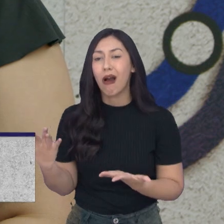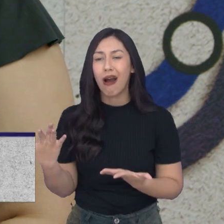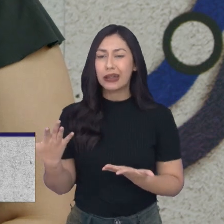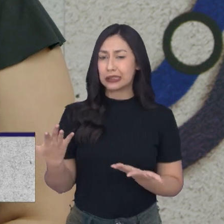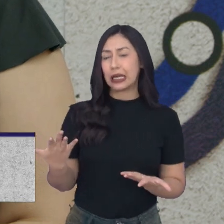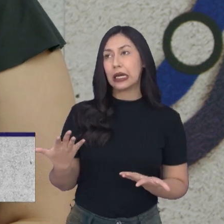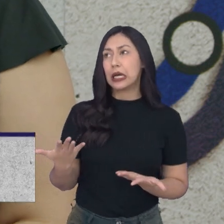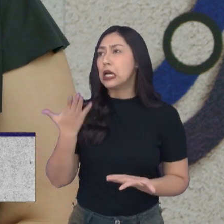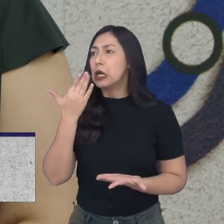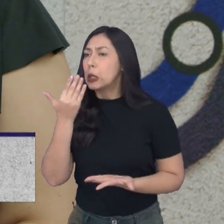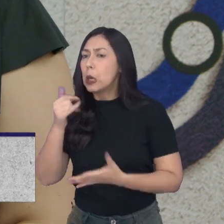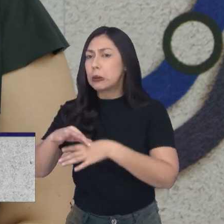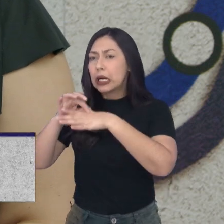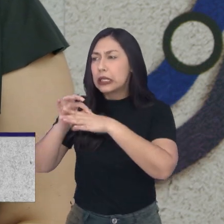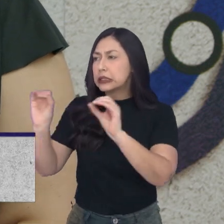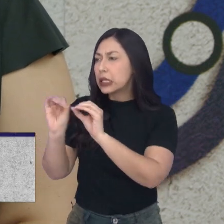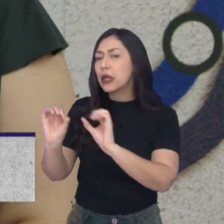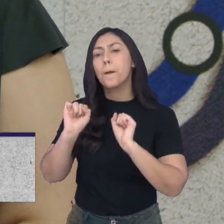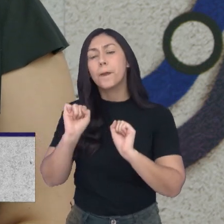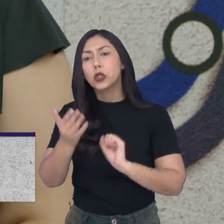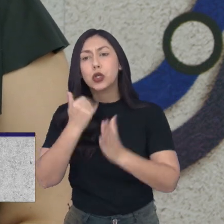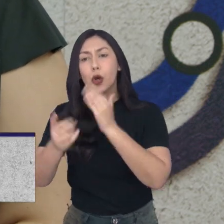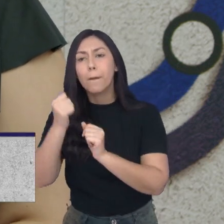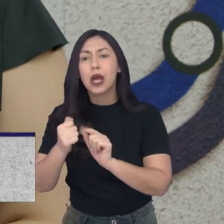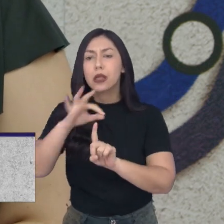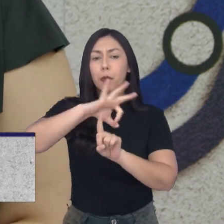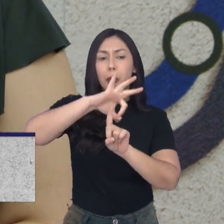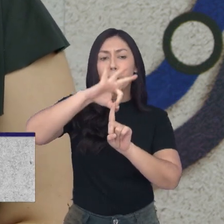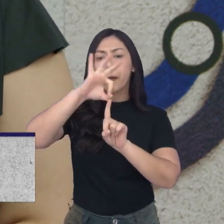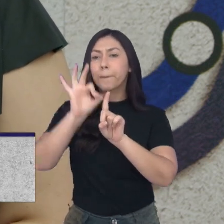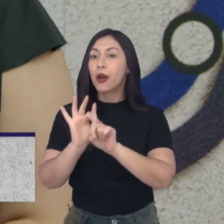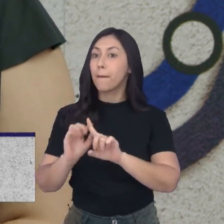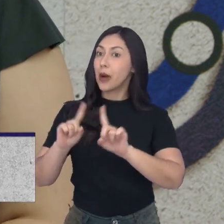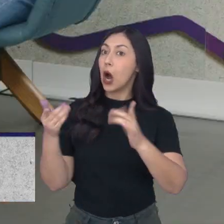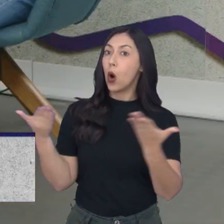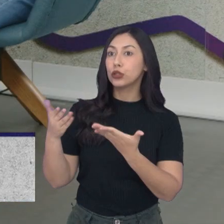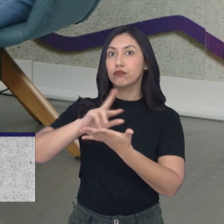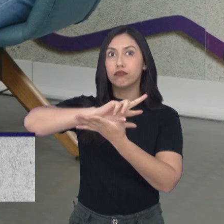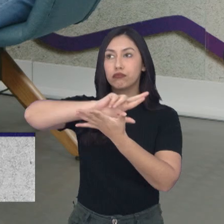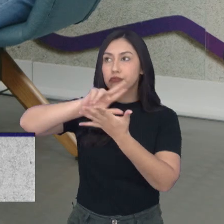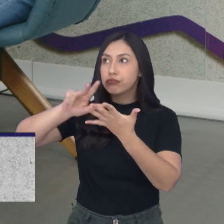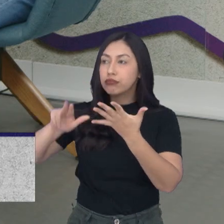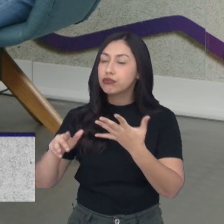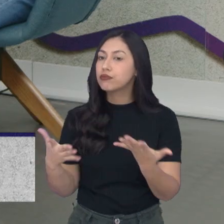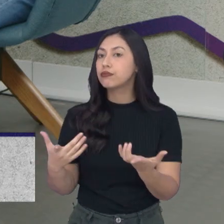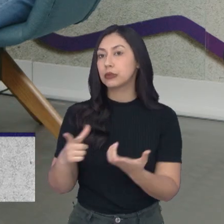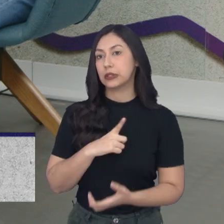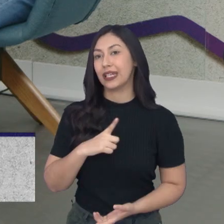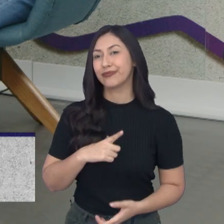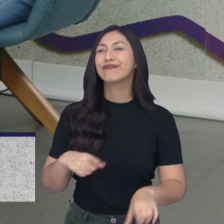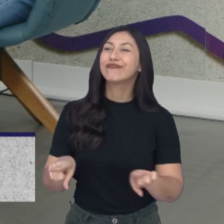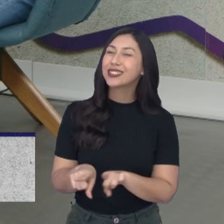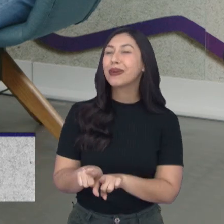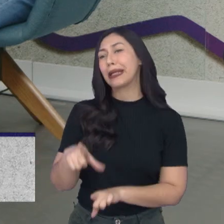soja. Era a única coisa que a gente tinha no mercado. E hoje a gente tem uma infinidade de produtos, né? Então, o preconceito